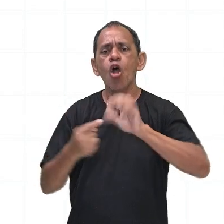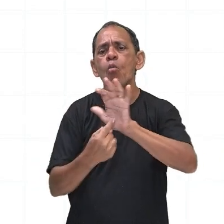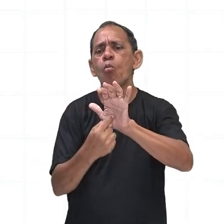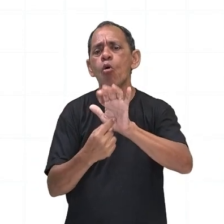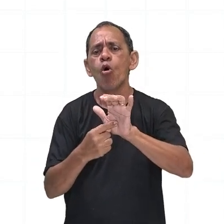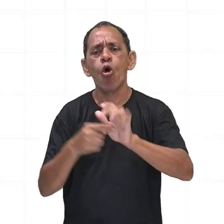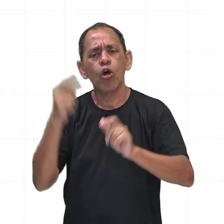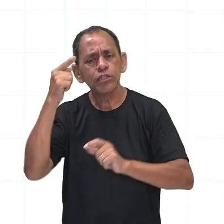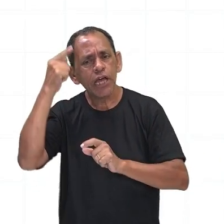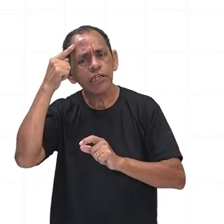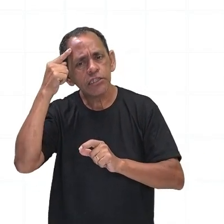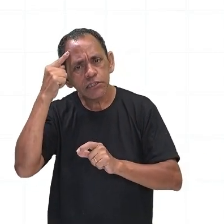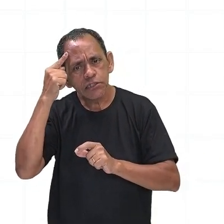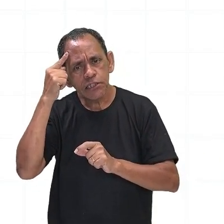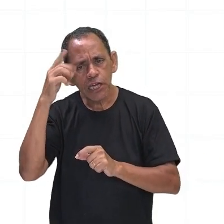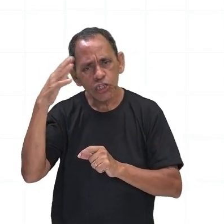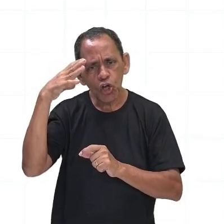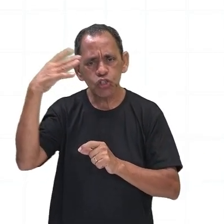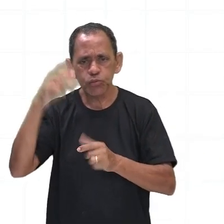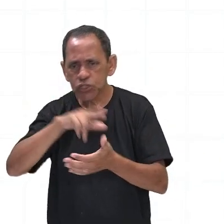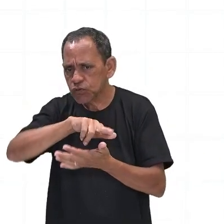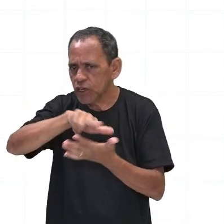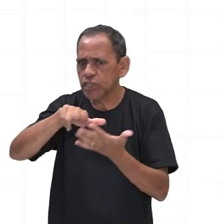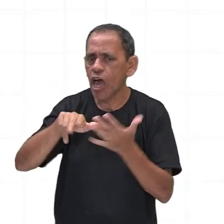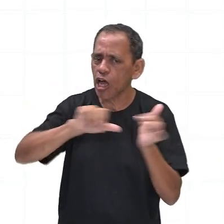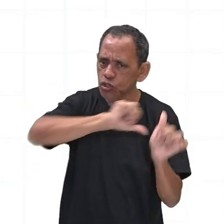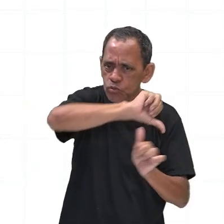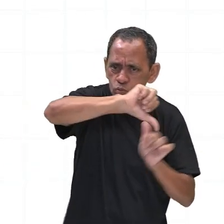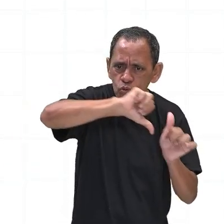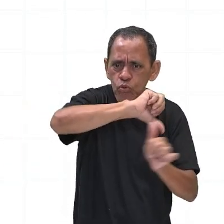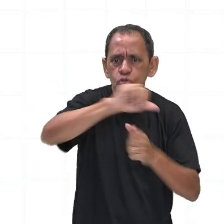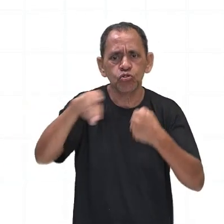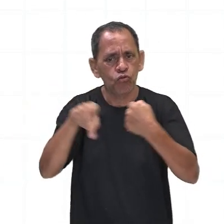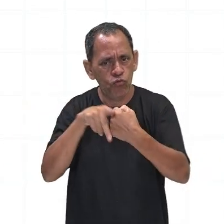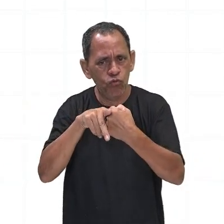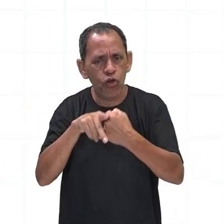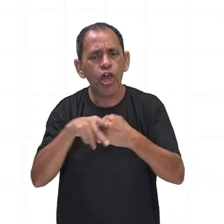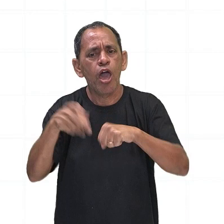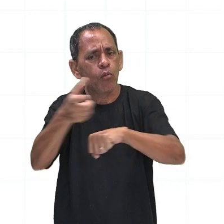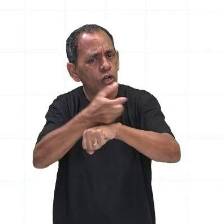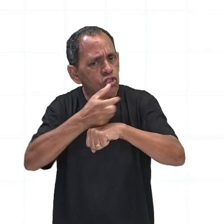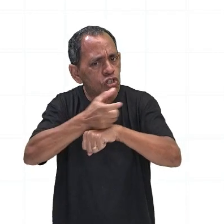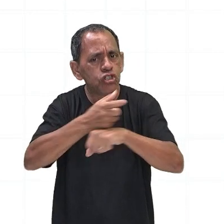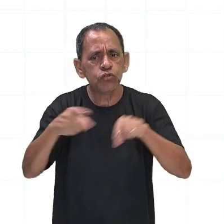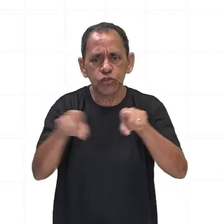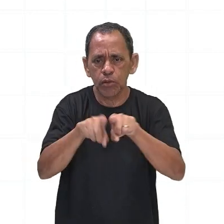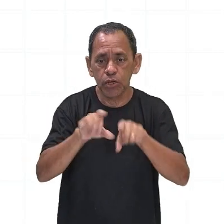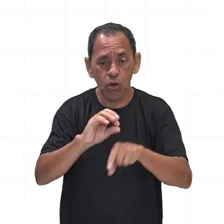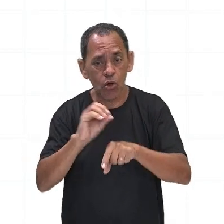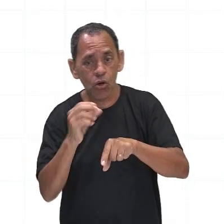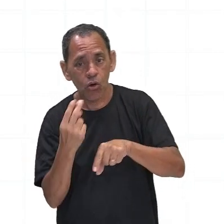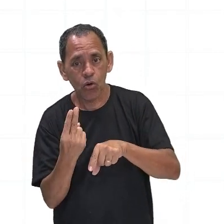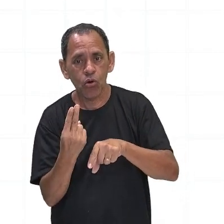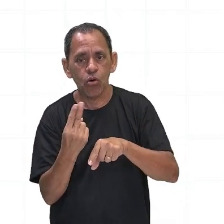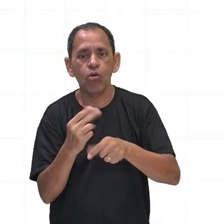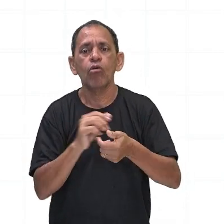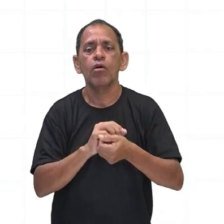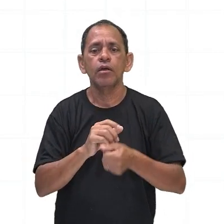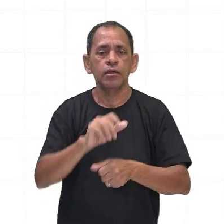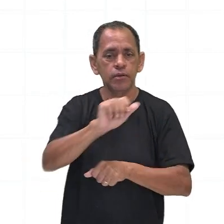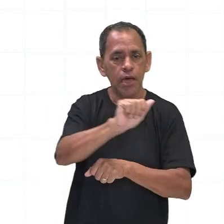de circunstâncias diversas e que modificam o verbo, o adjetivo ou o